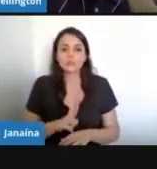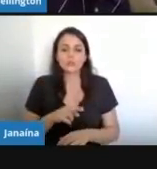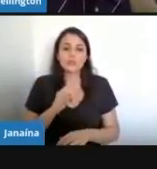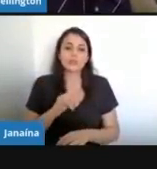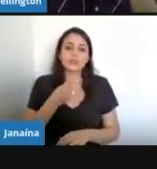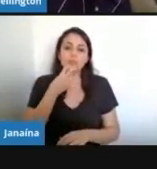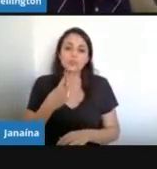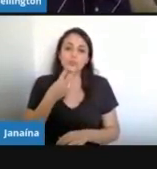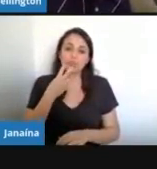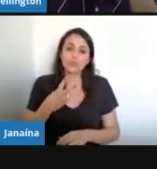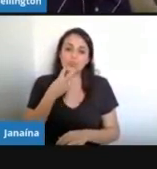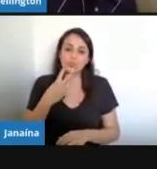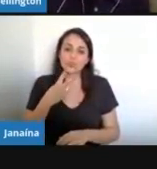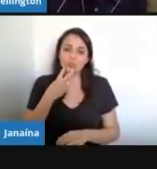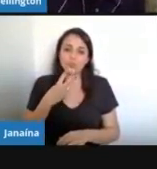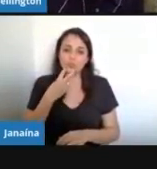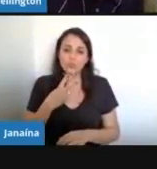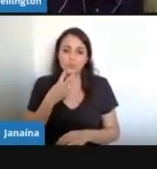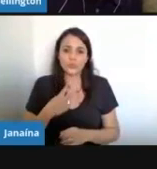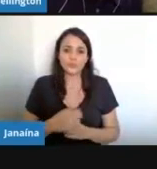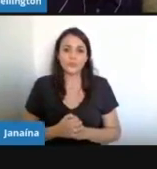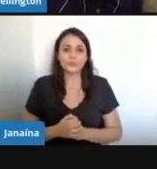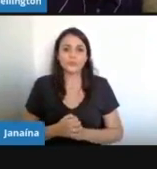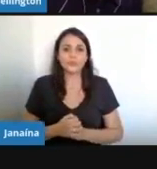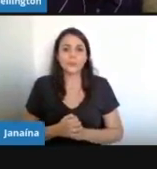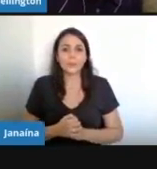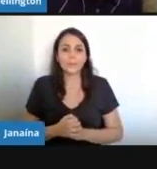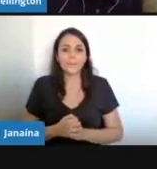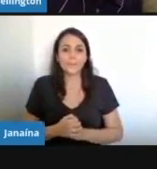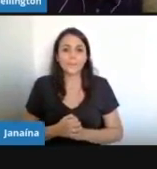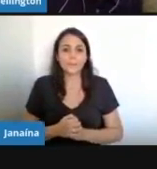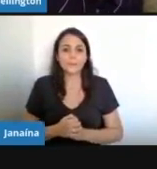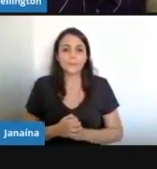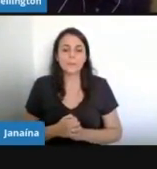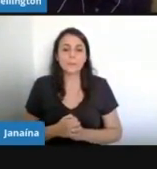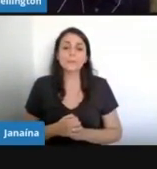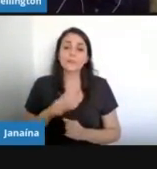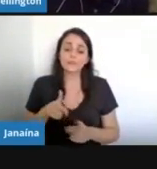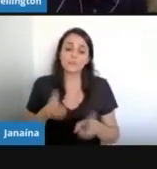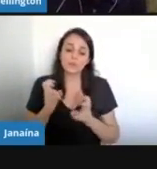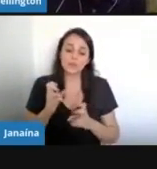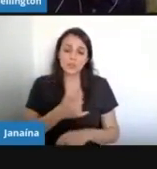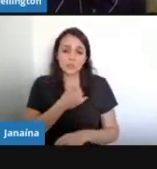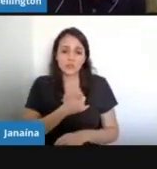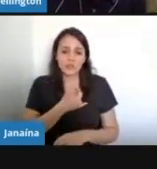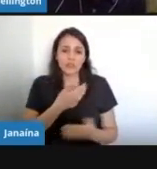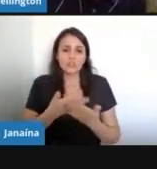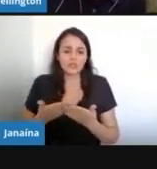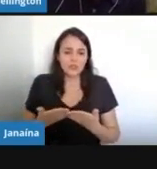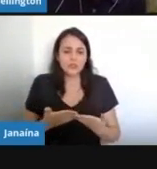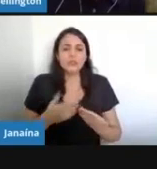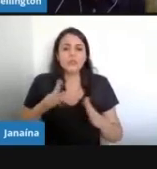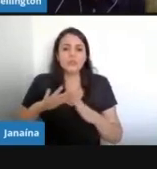de fumar, né? Onde já se nota, né, e mesmo em idade escolar, uma